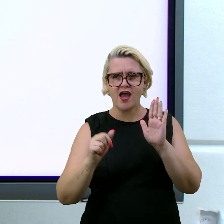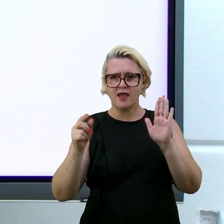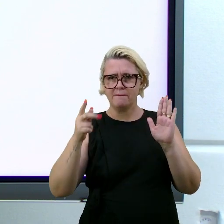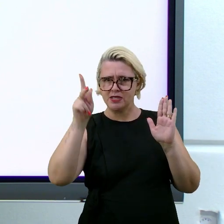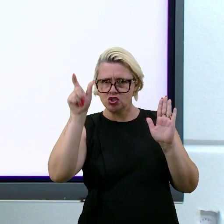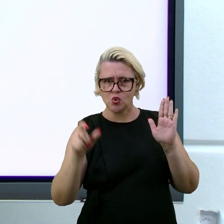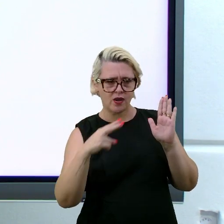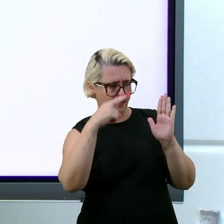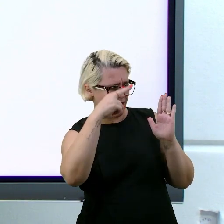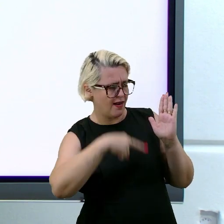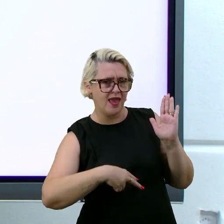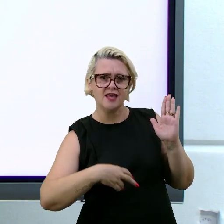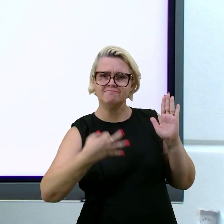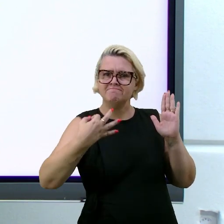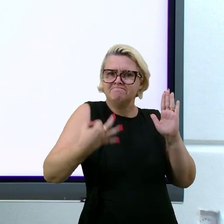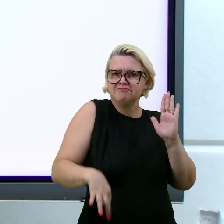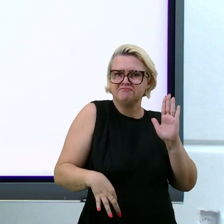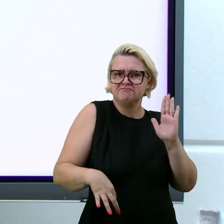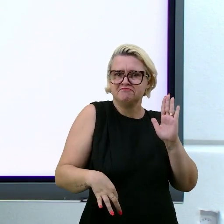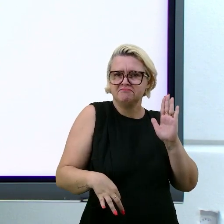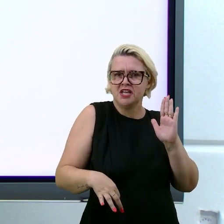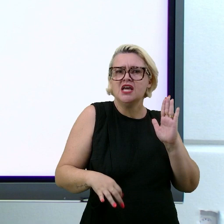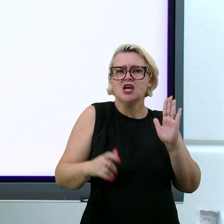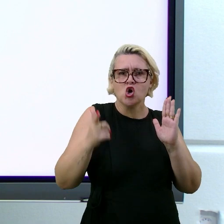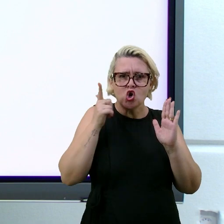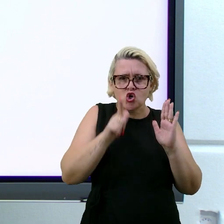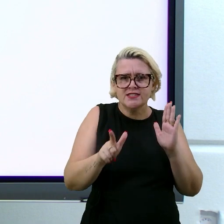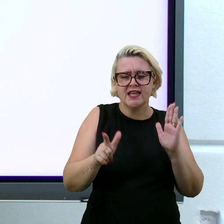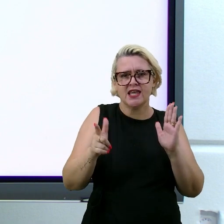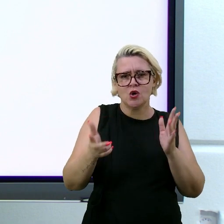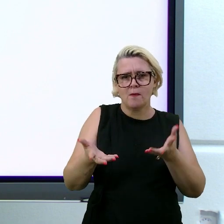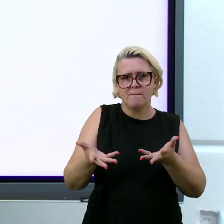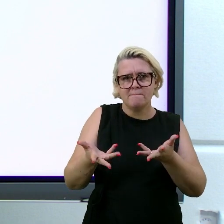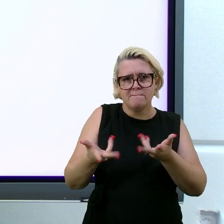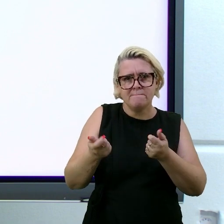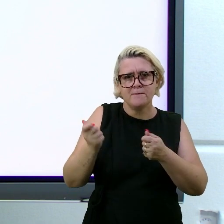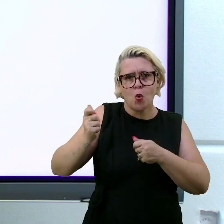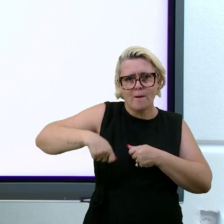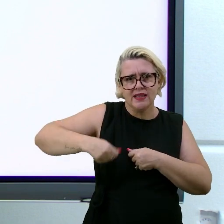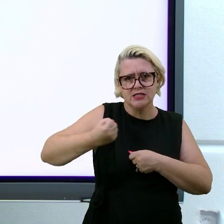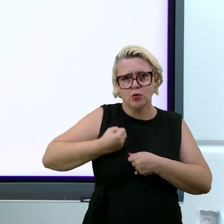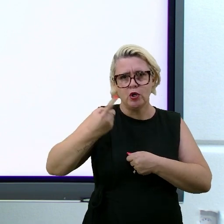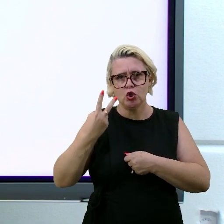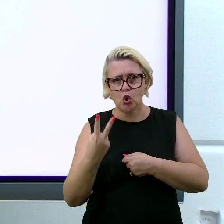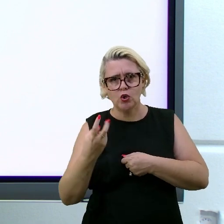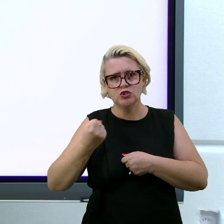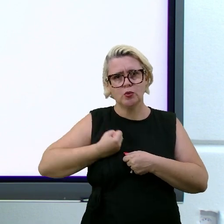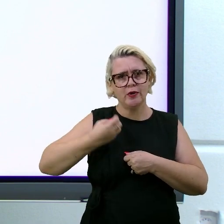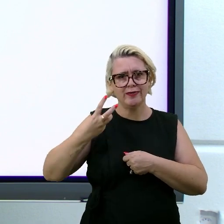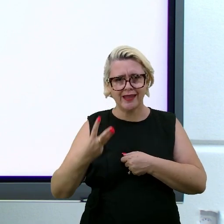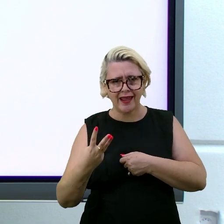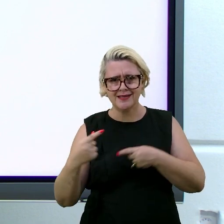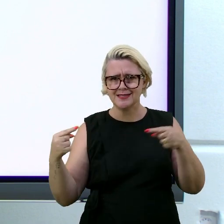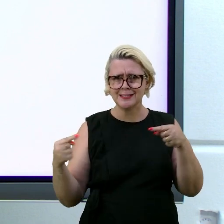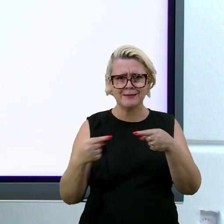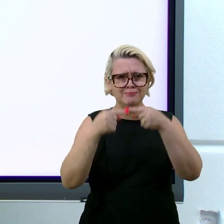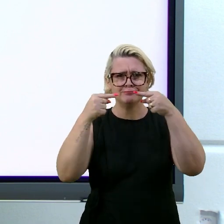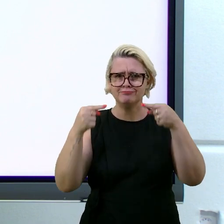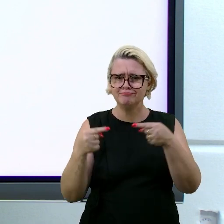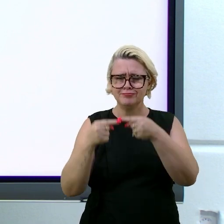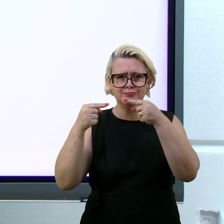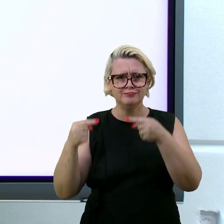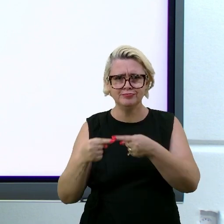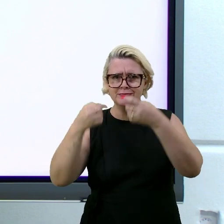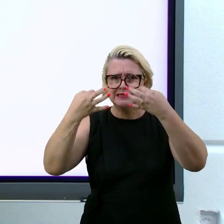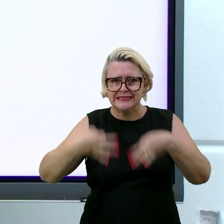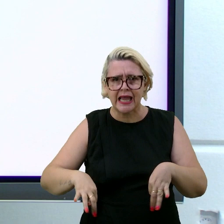em quais competências? Na 2 e na 3. Você percebe que as competências elas estão sempre ali, uma completando a outra,